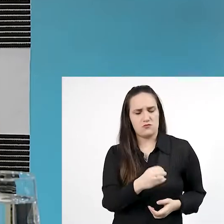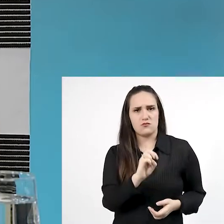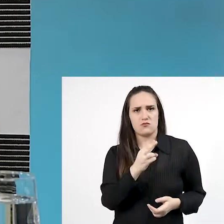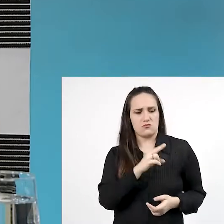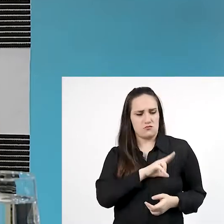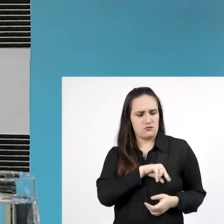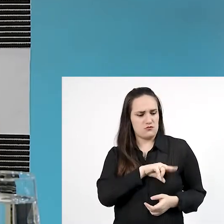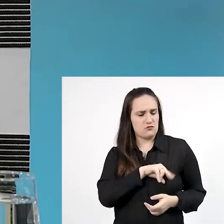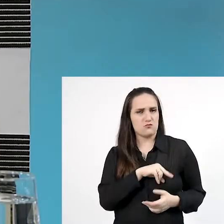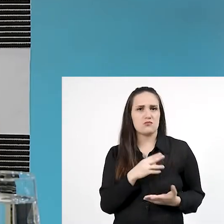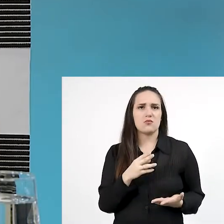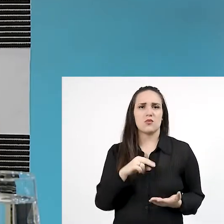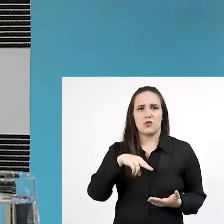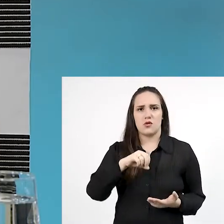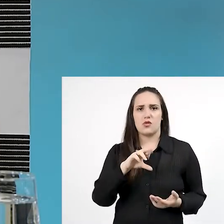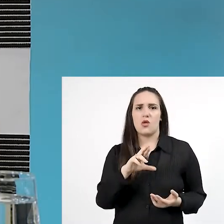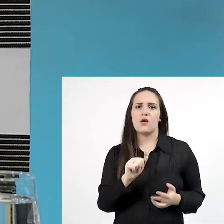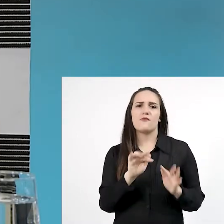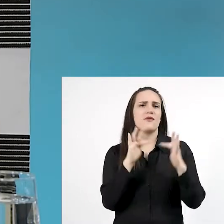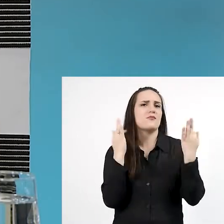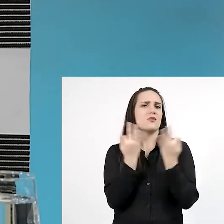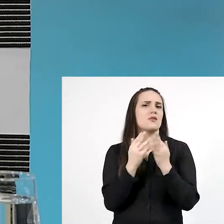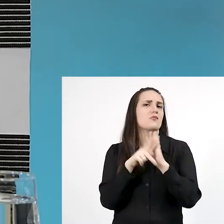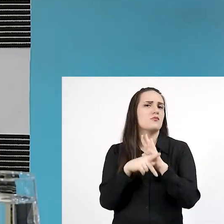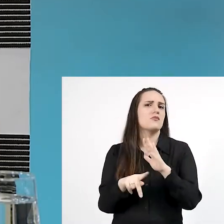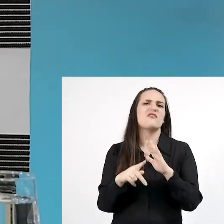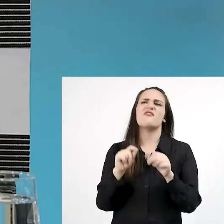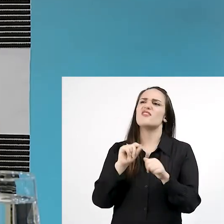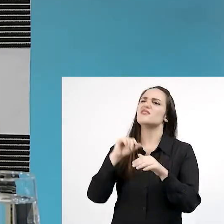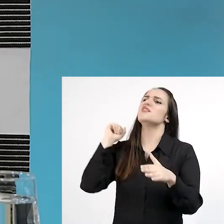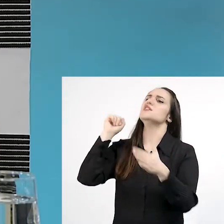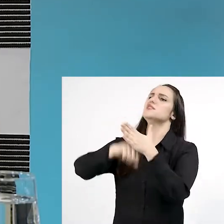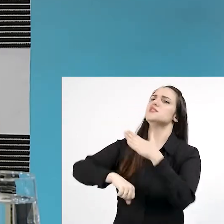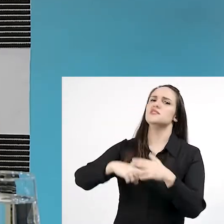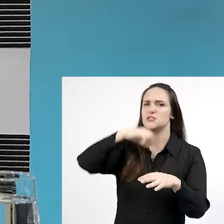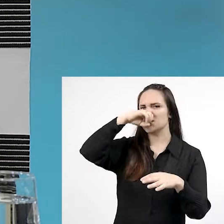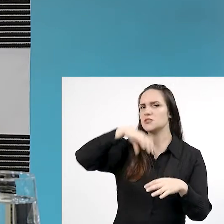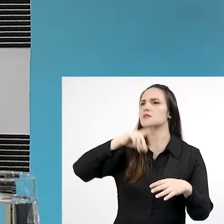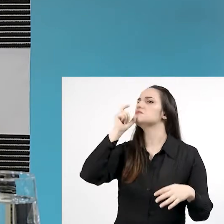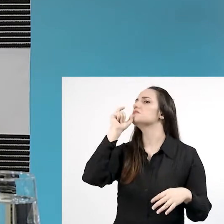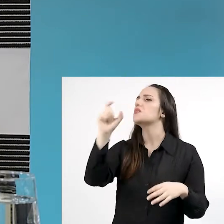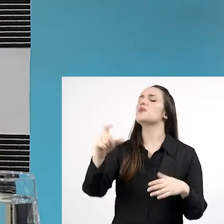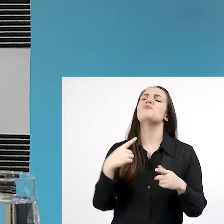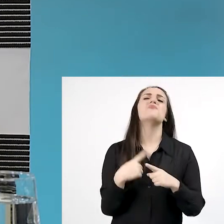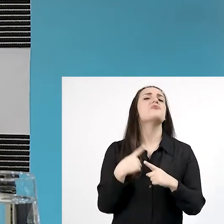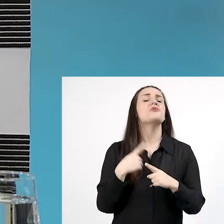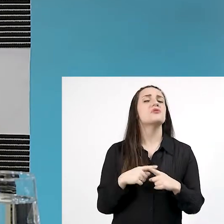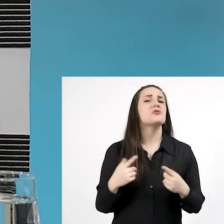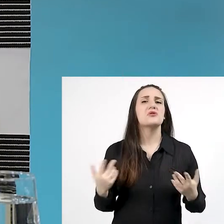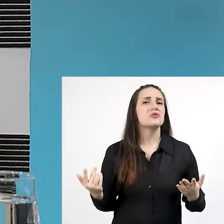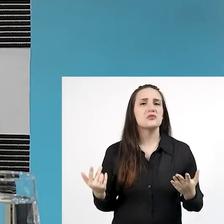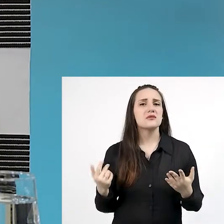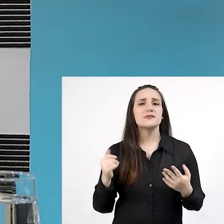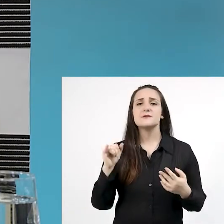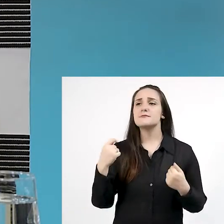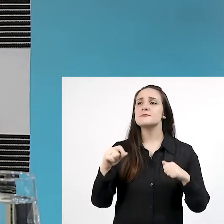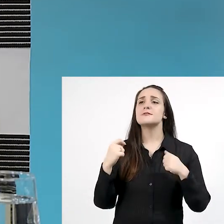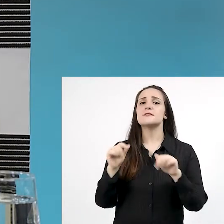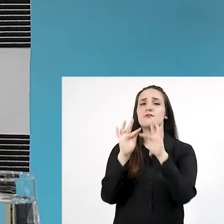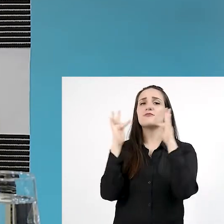nora, a agredir um idoso que é debilitado e às vezes necessita desses cuidados especiais da própria